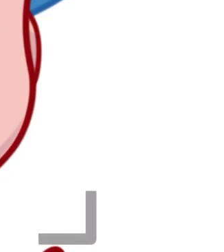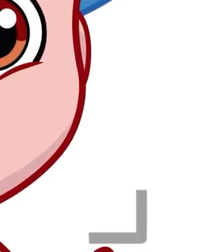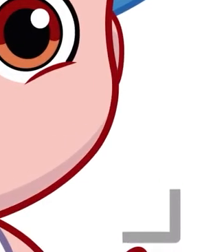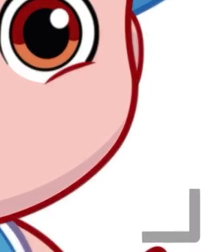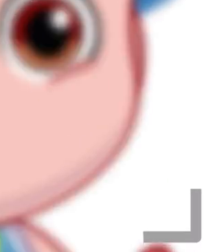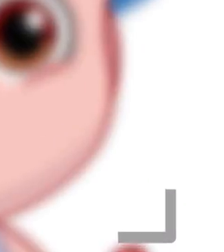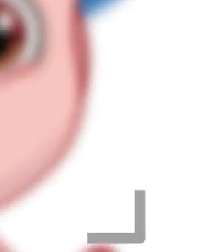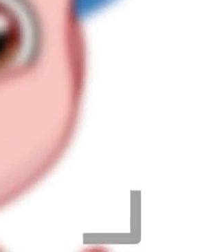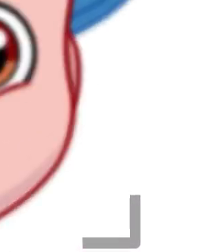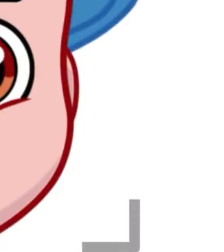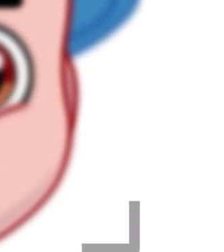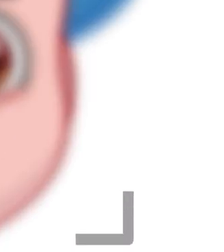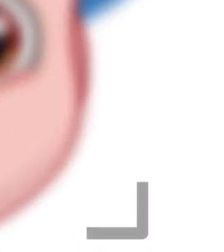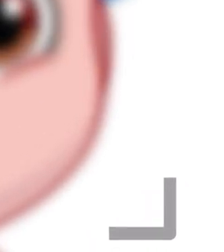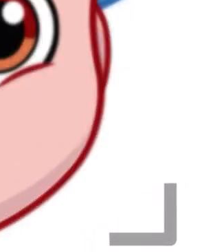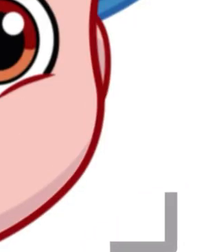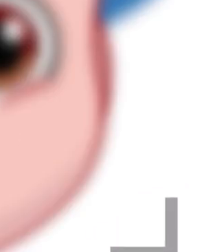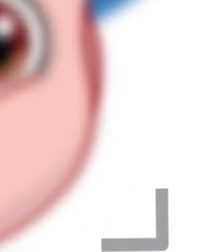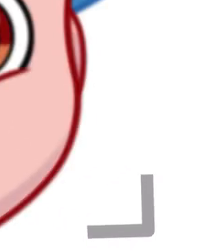eu